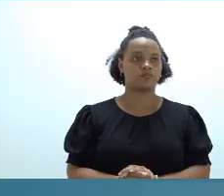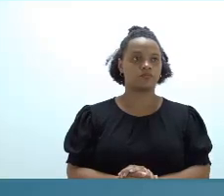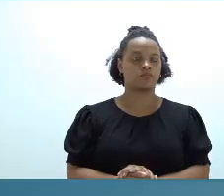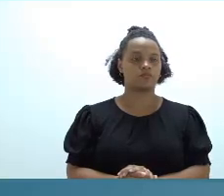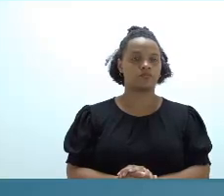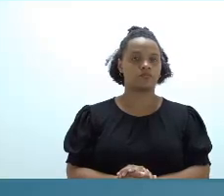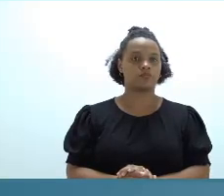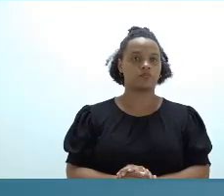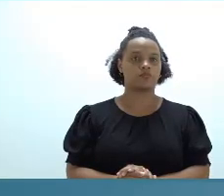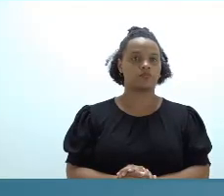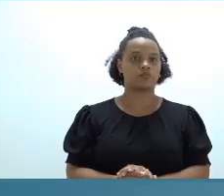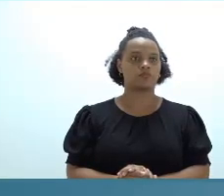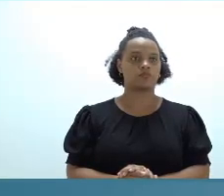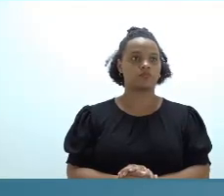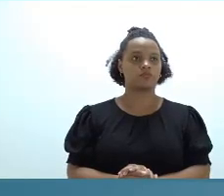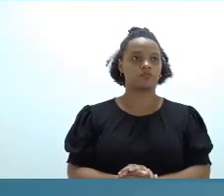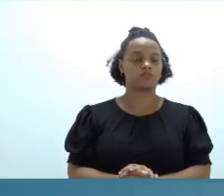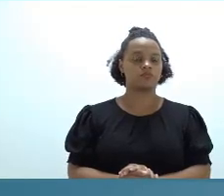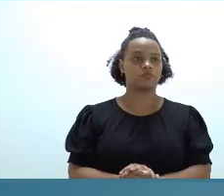recita